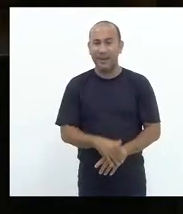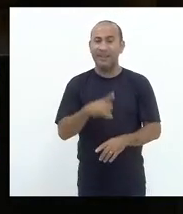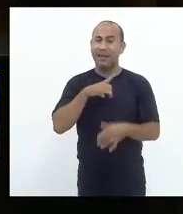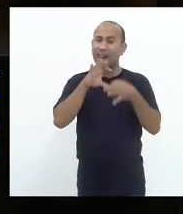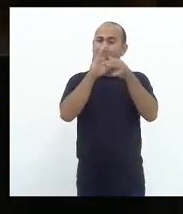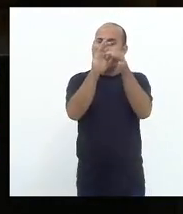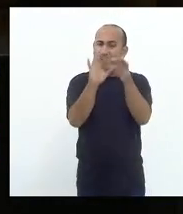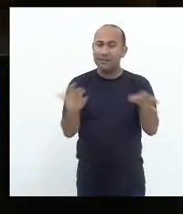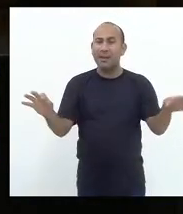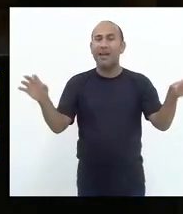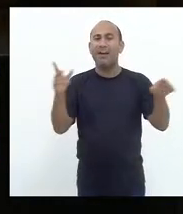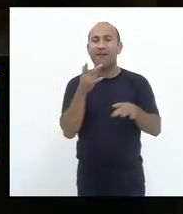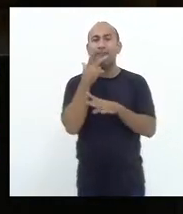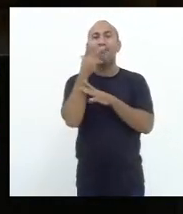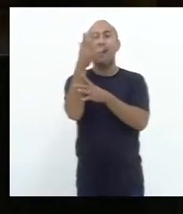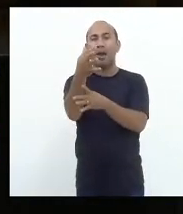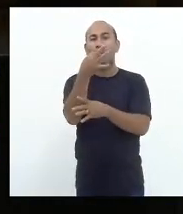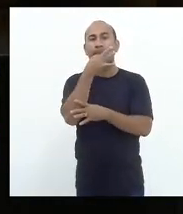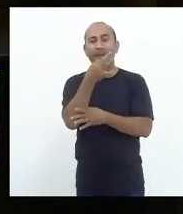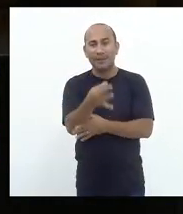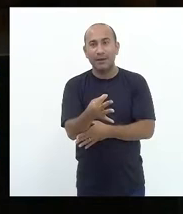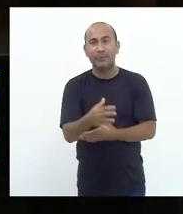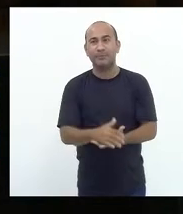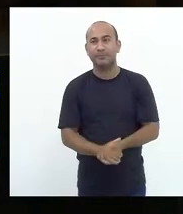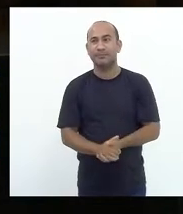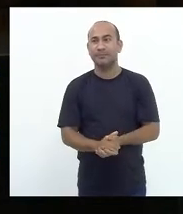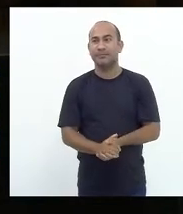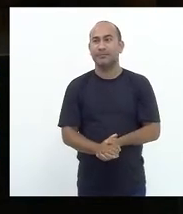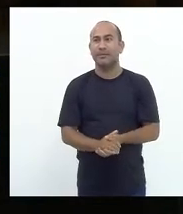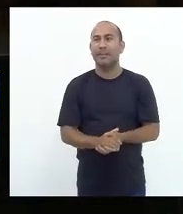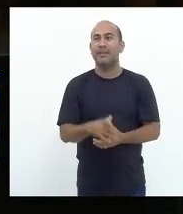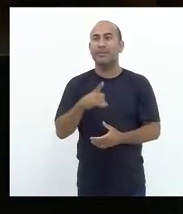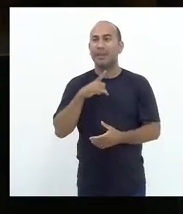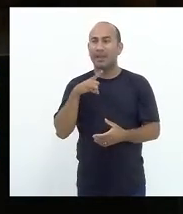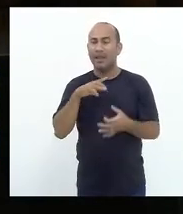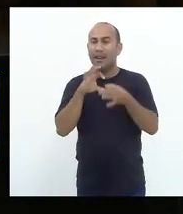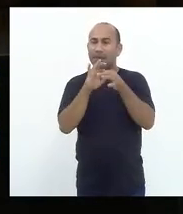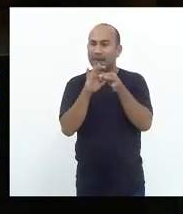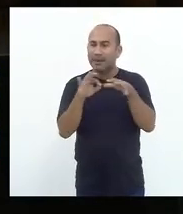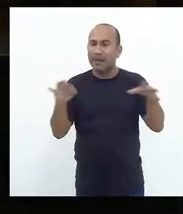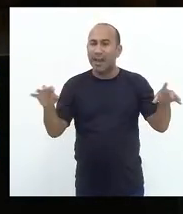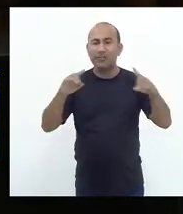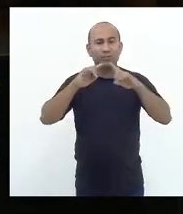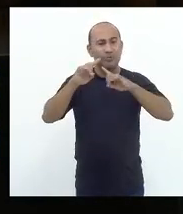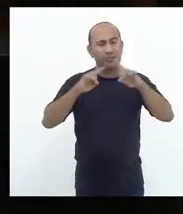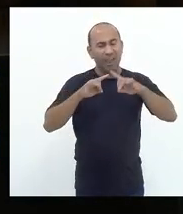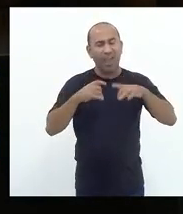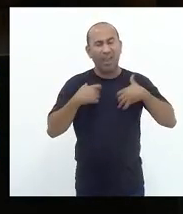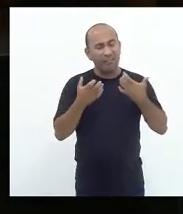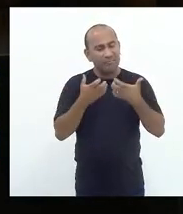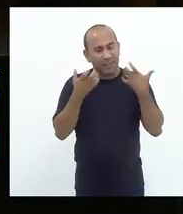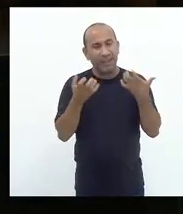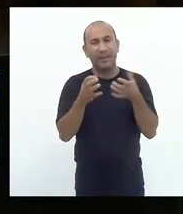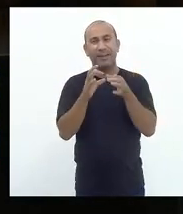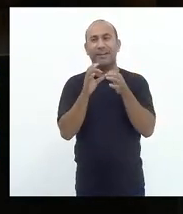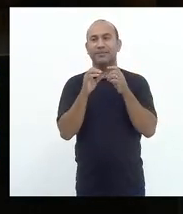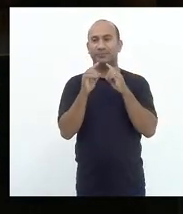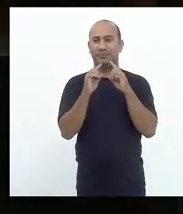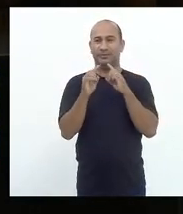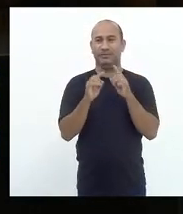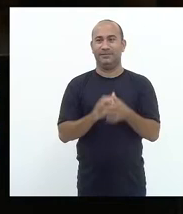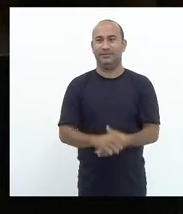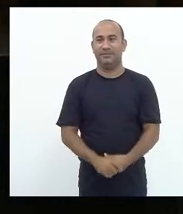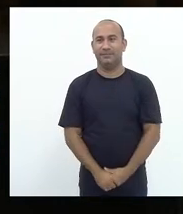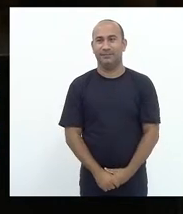de expressar a sua opinião, liberdade de discutir aquilo que elas querem discutir.